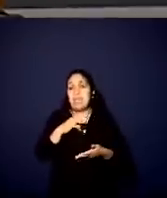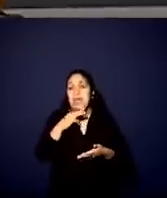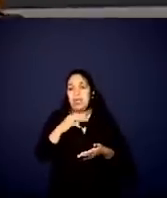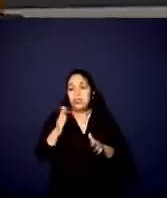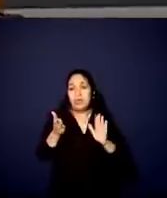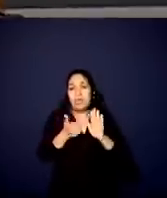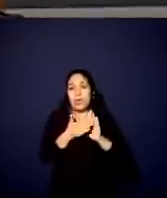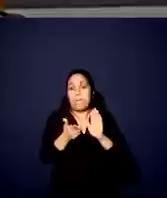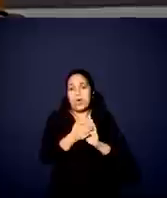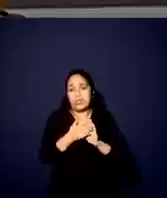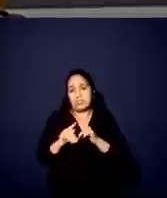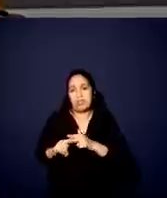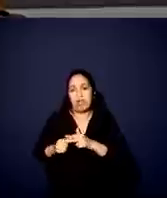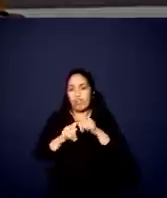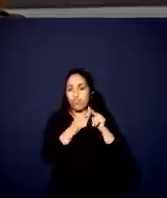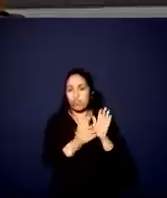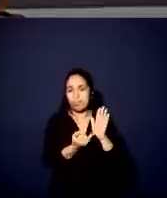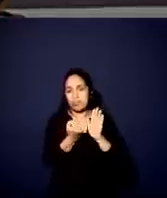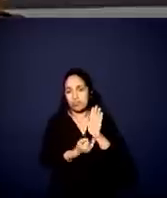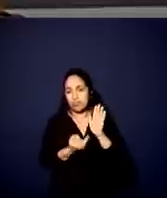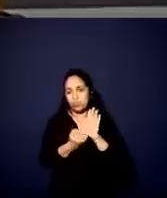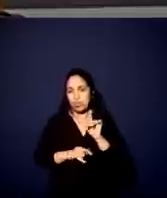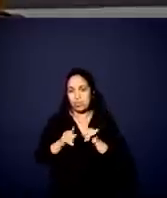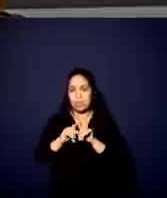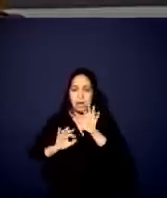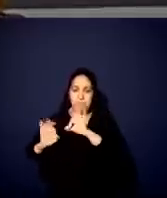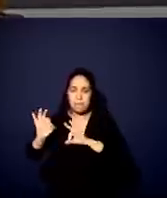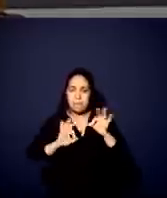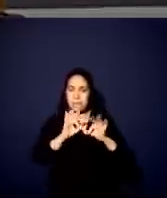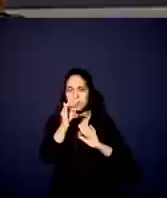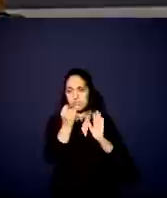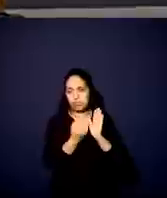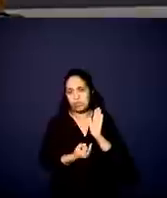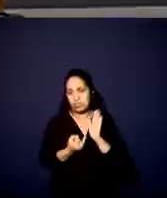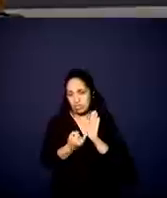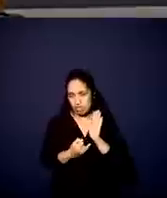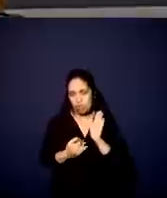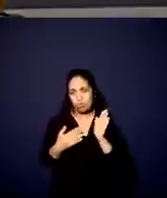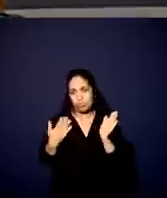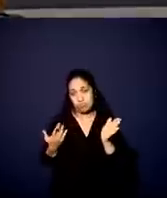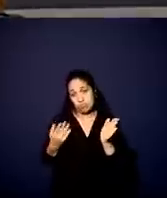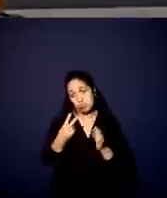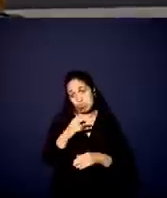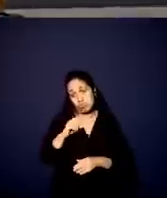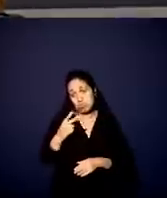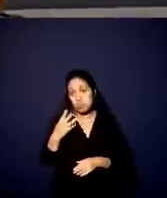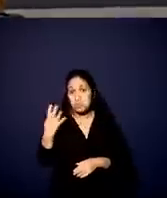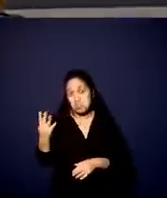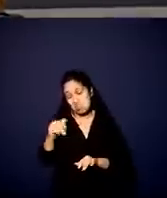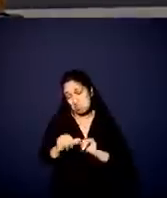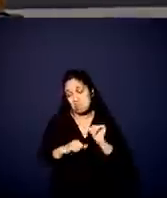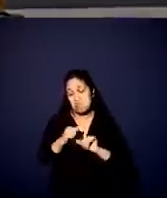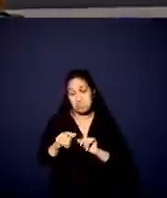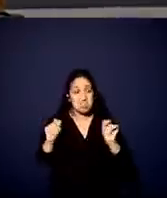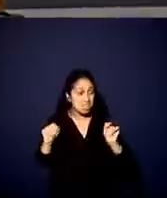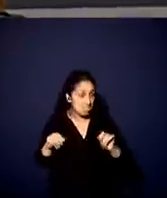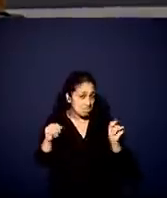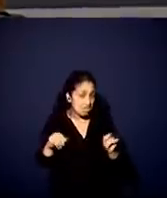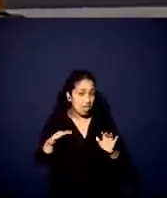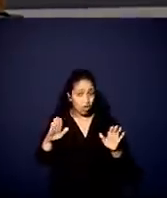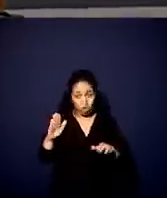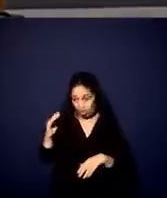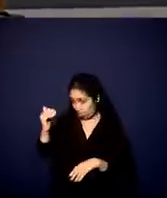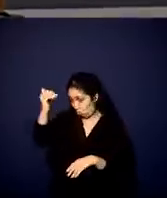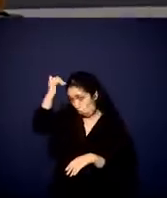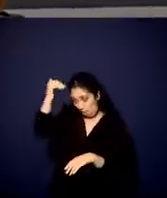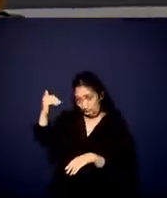de reforma tributária é proposta de plano fiscal isso pode mudar enfim o cenário para 2024 agora não vamos colocar a